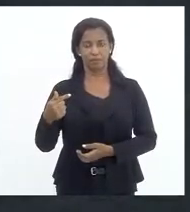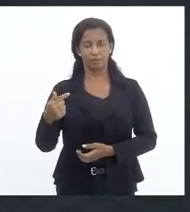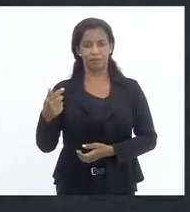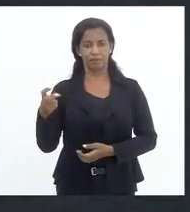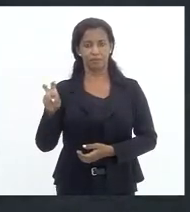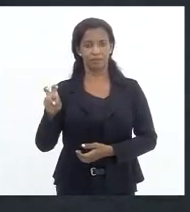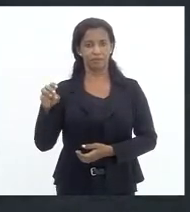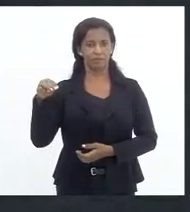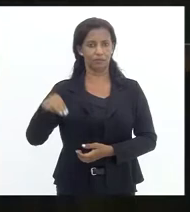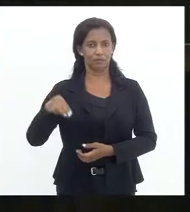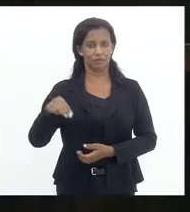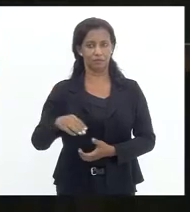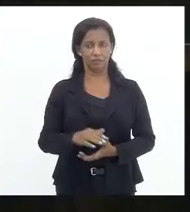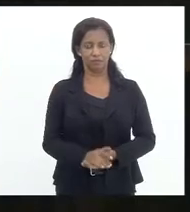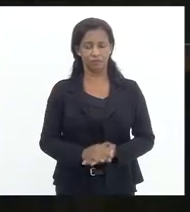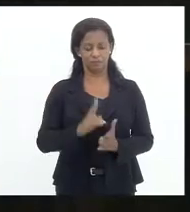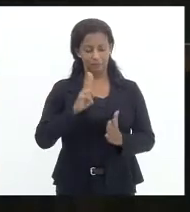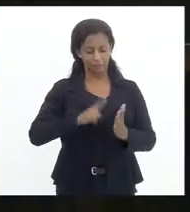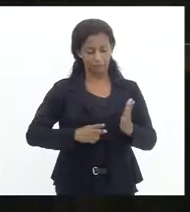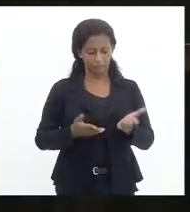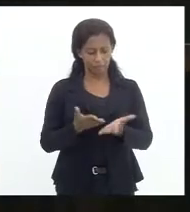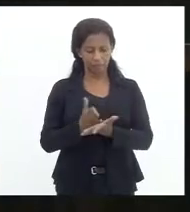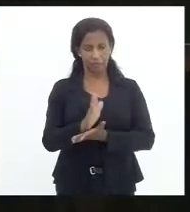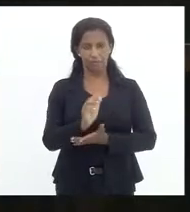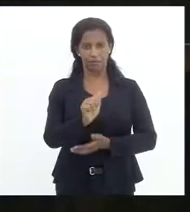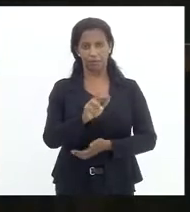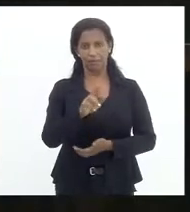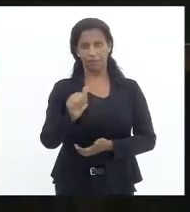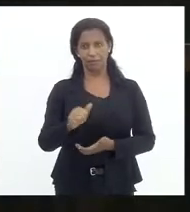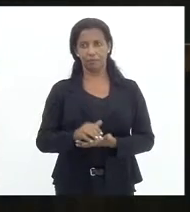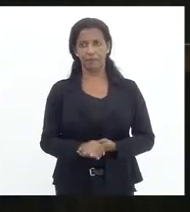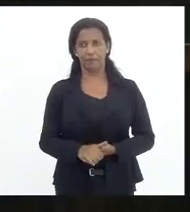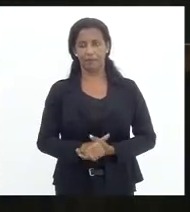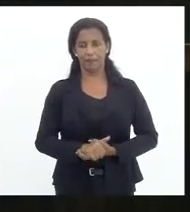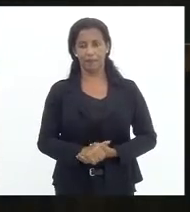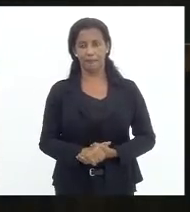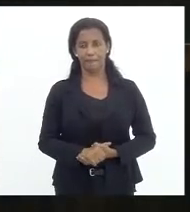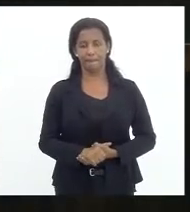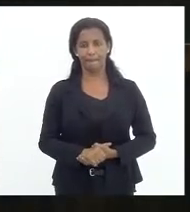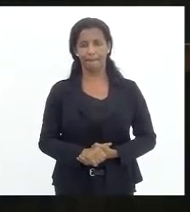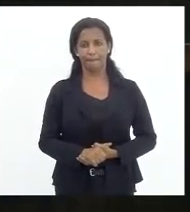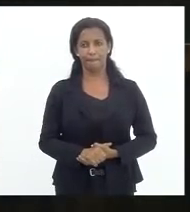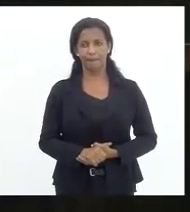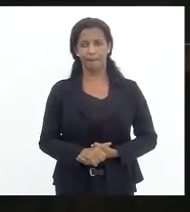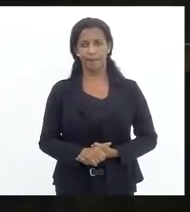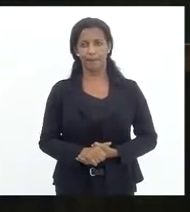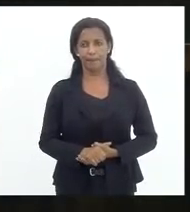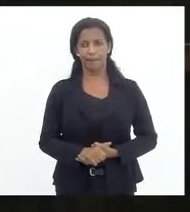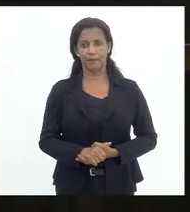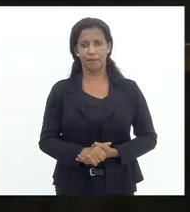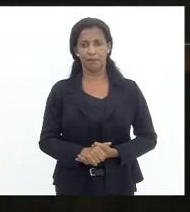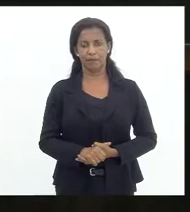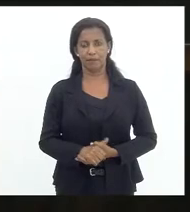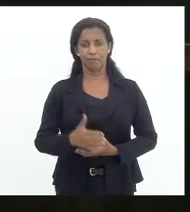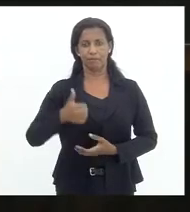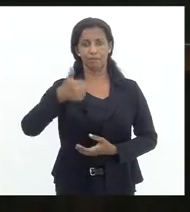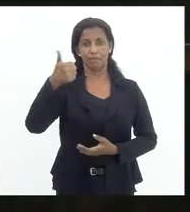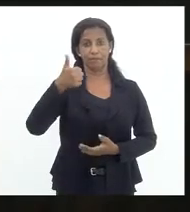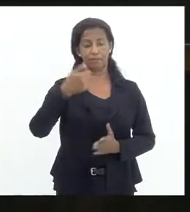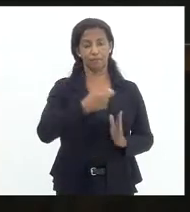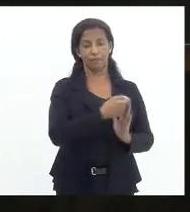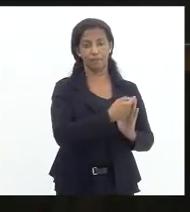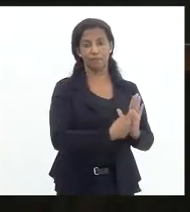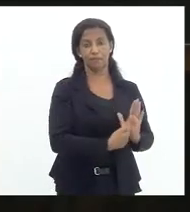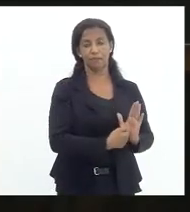17:05 lida e aprovada a ata o primeiro orador